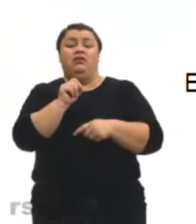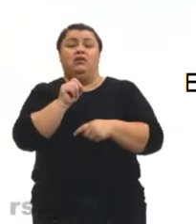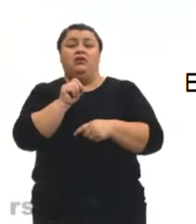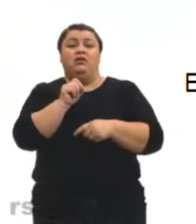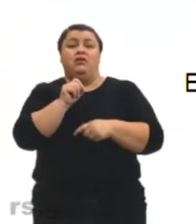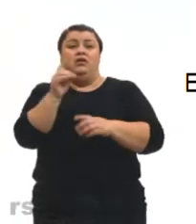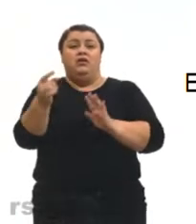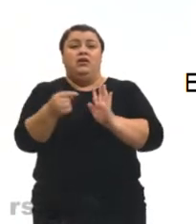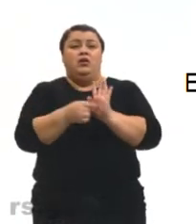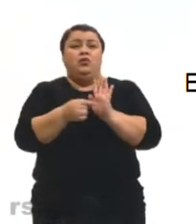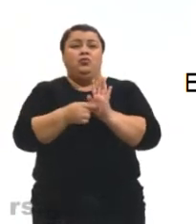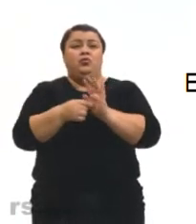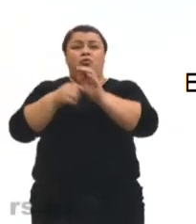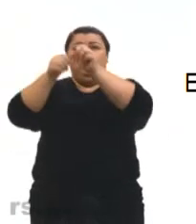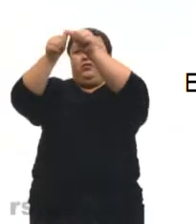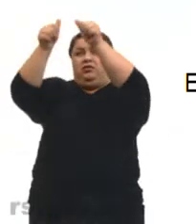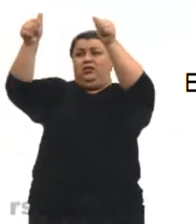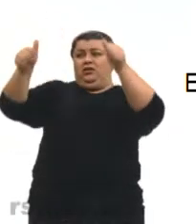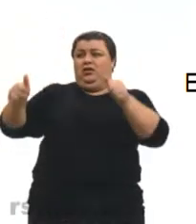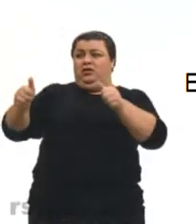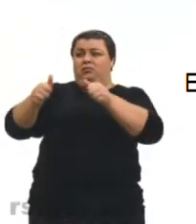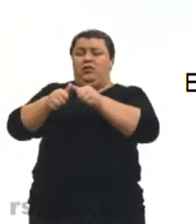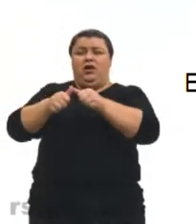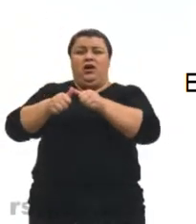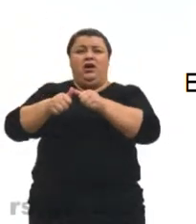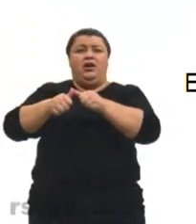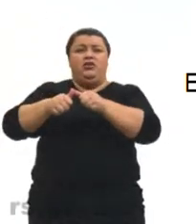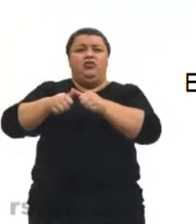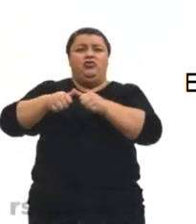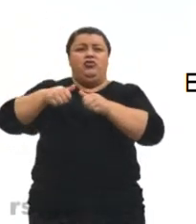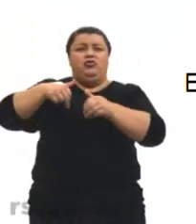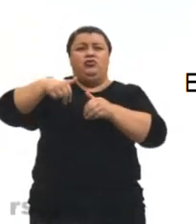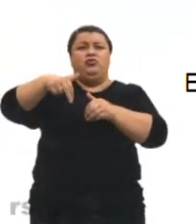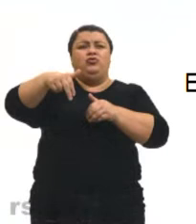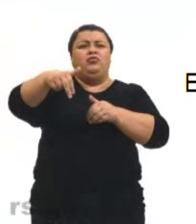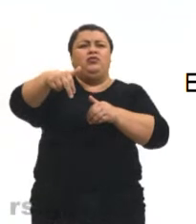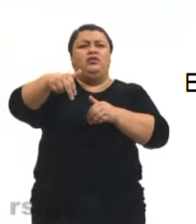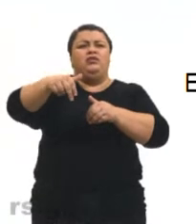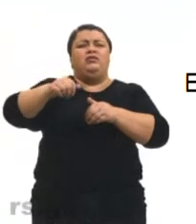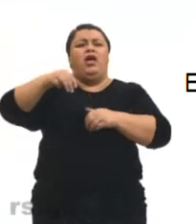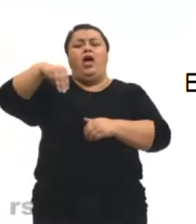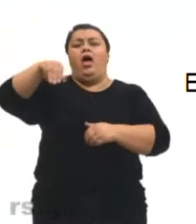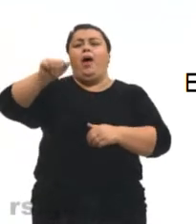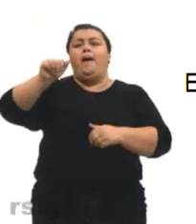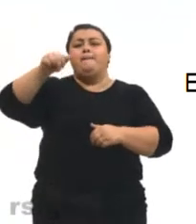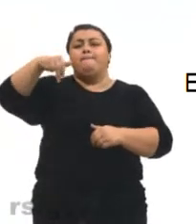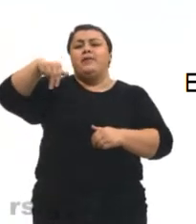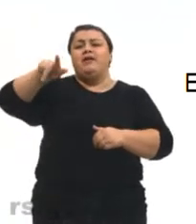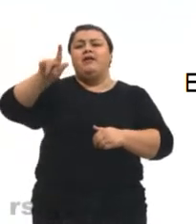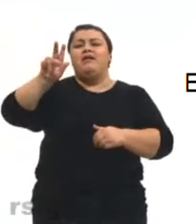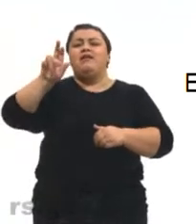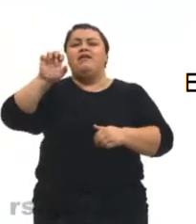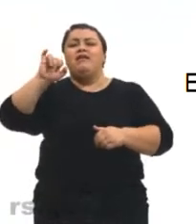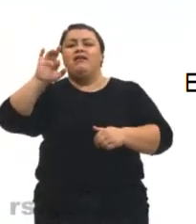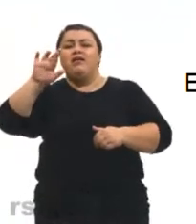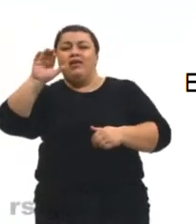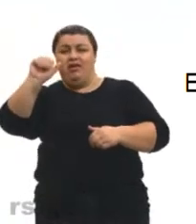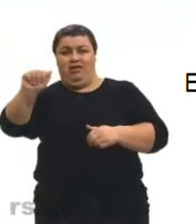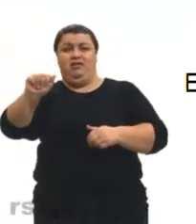eu trouxe uma imagem do desfile da mangueira de 2019 e um dos carros alegóricos traz